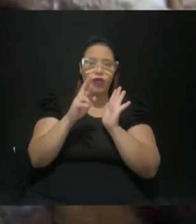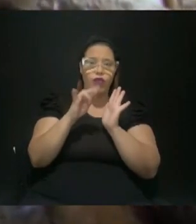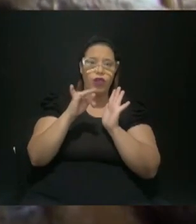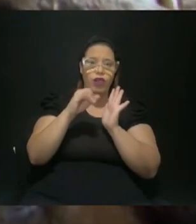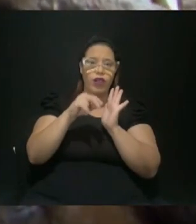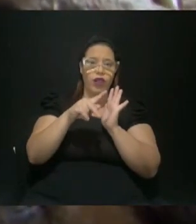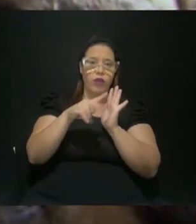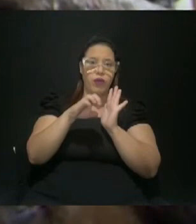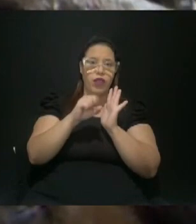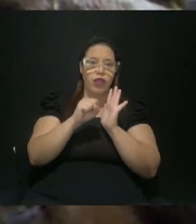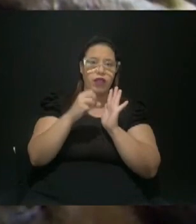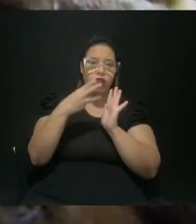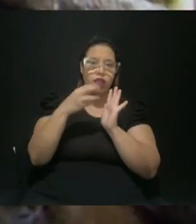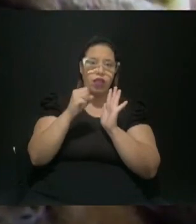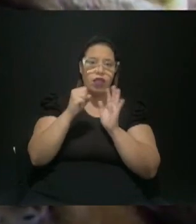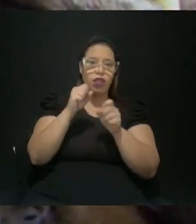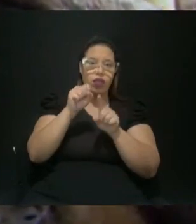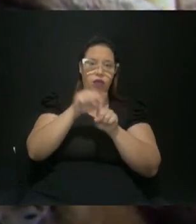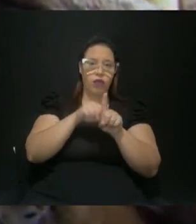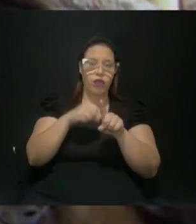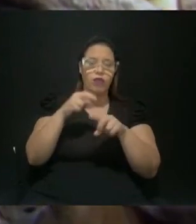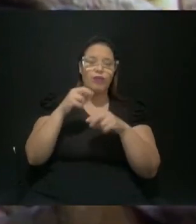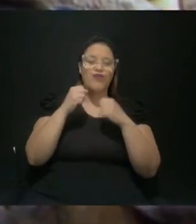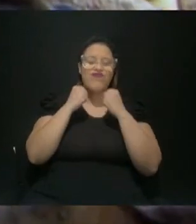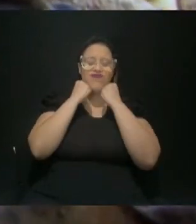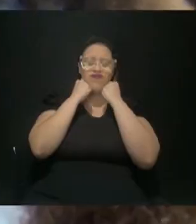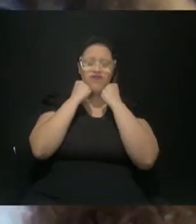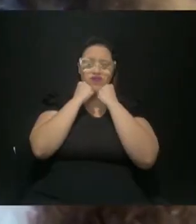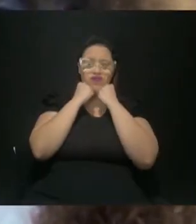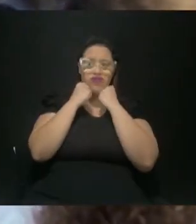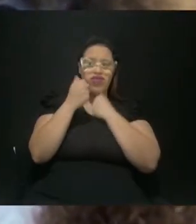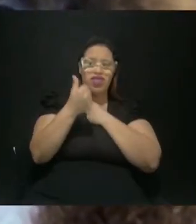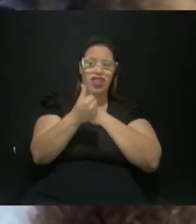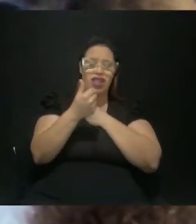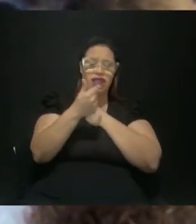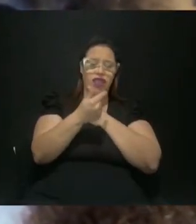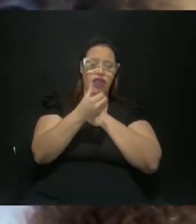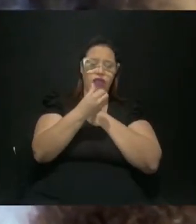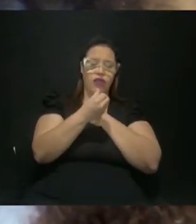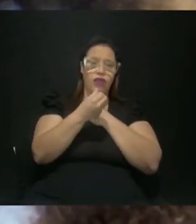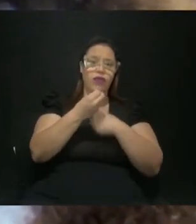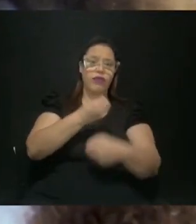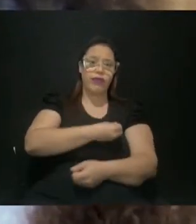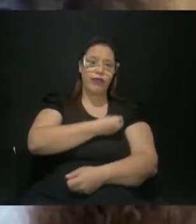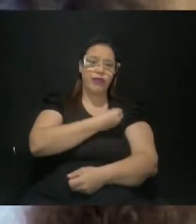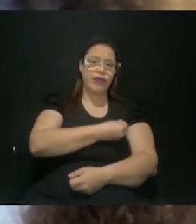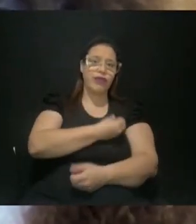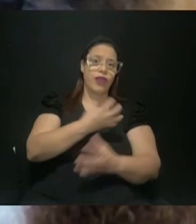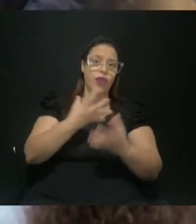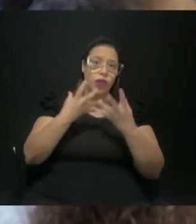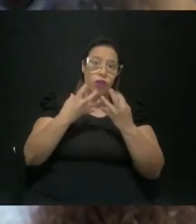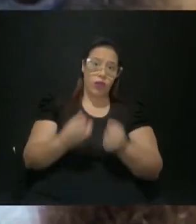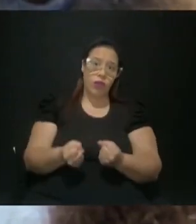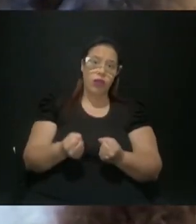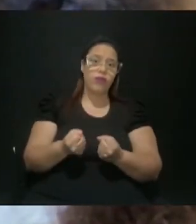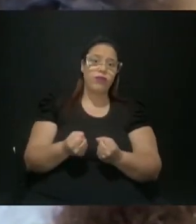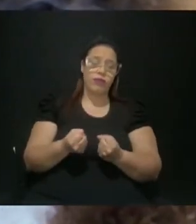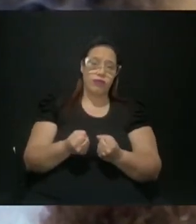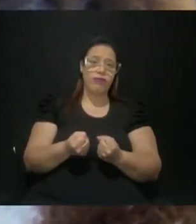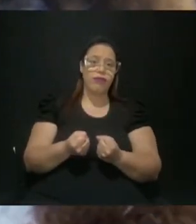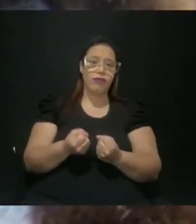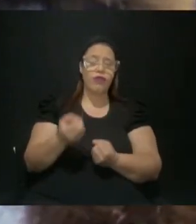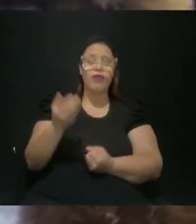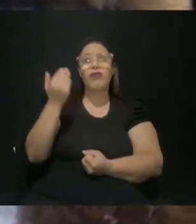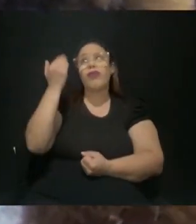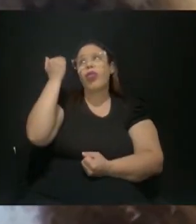julho deste ano. Desses, apenas 126 estavam vivos no momento do resgate. No passado, na mesma